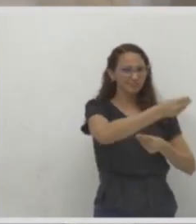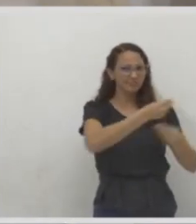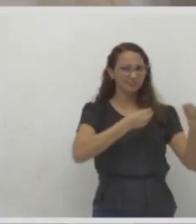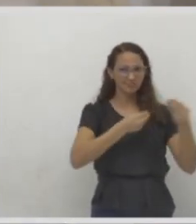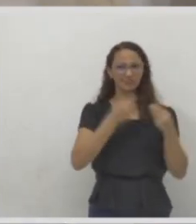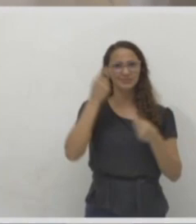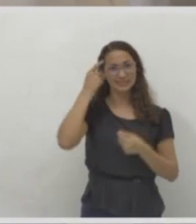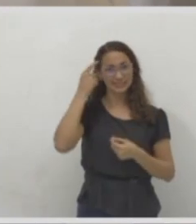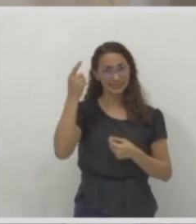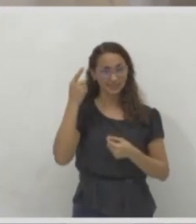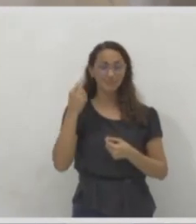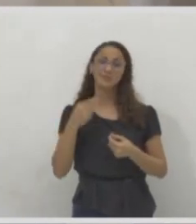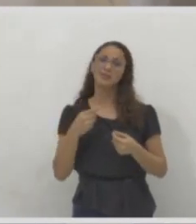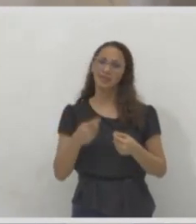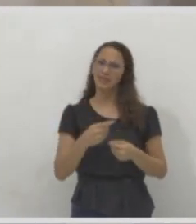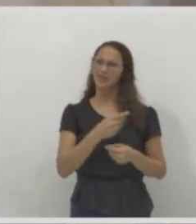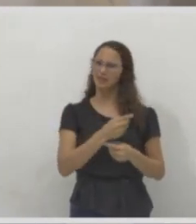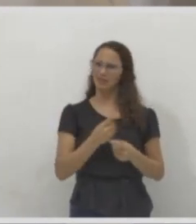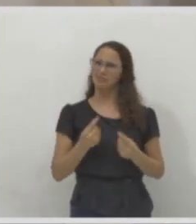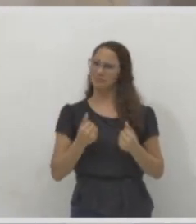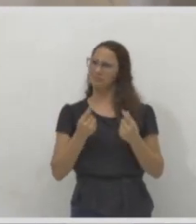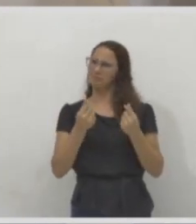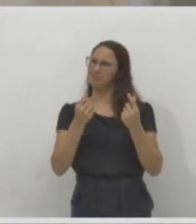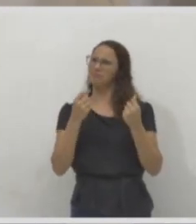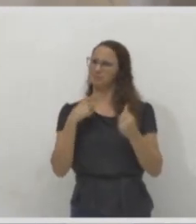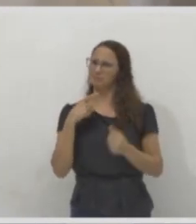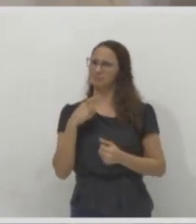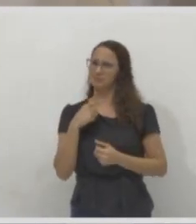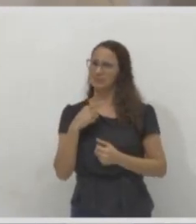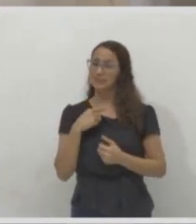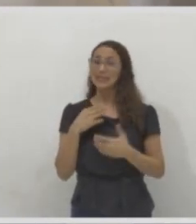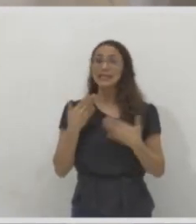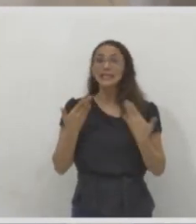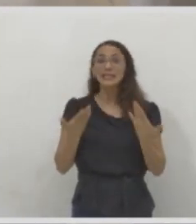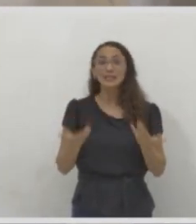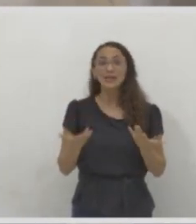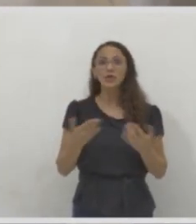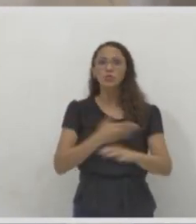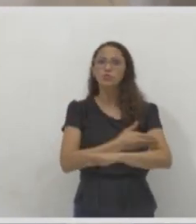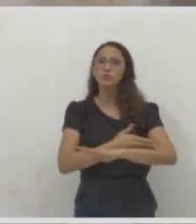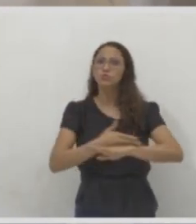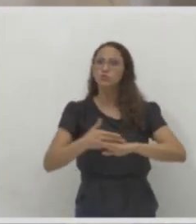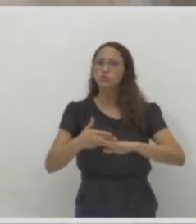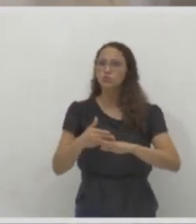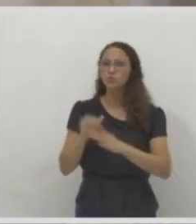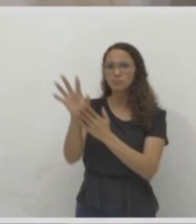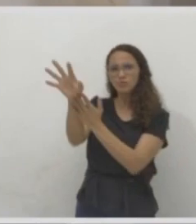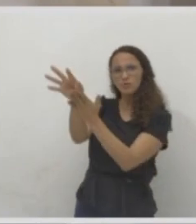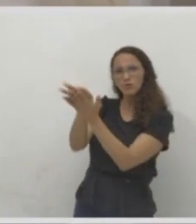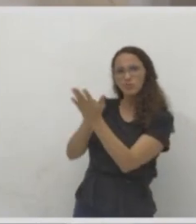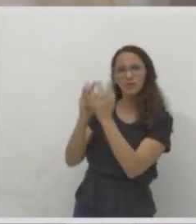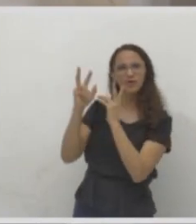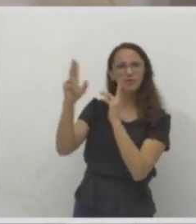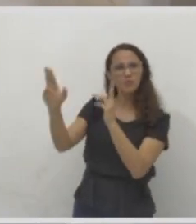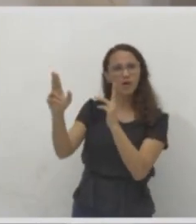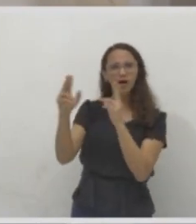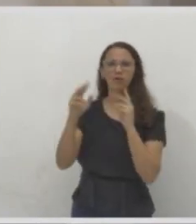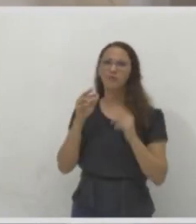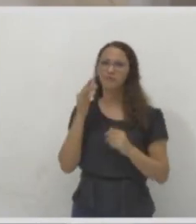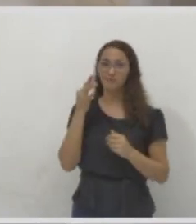de vestir, a forma de falar, eles começaram a afrancesar o costume deles, tá bom?